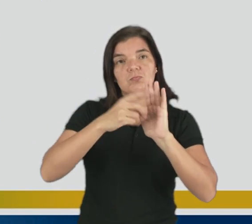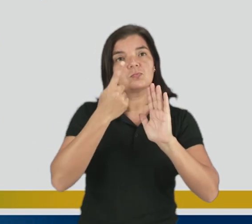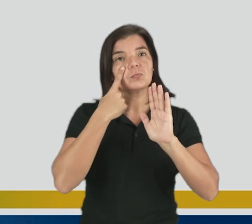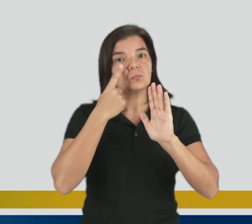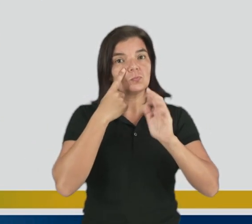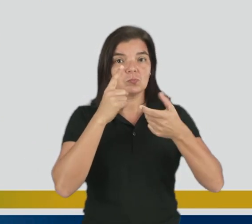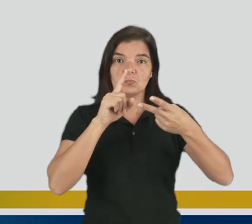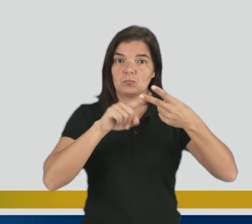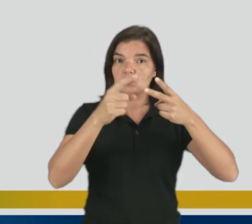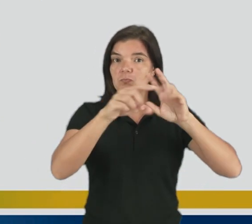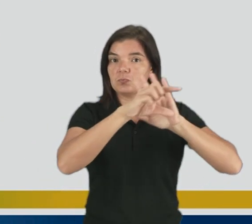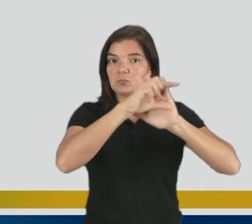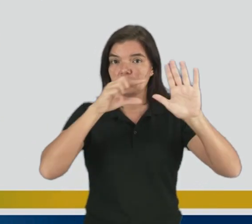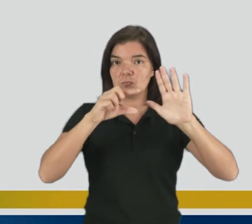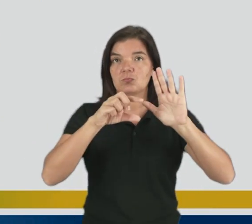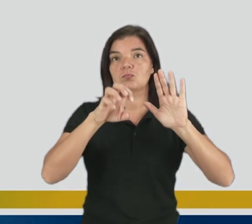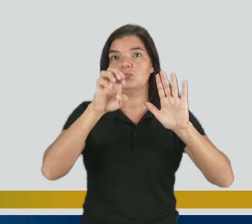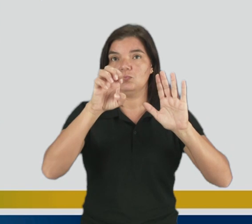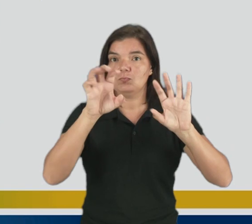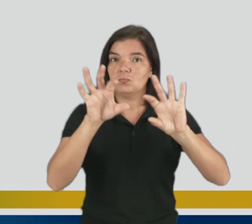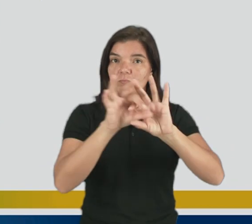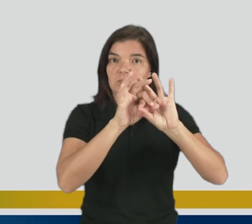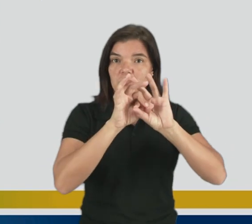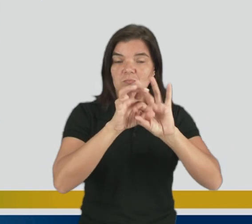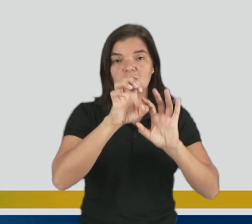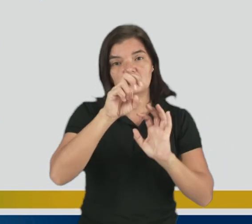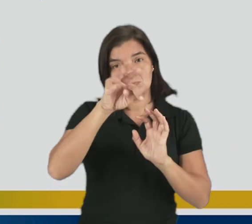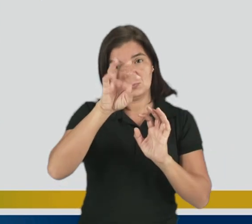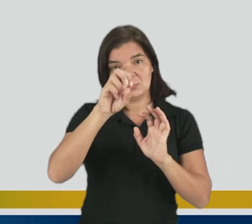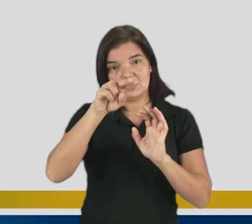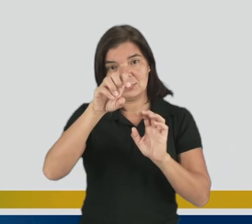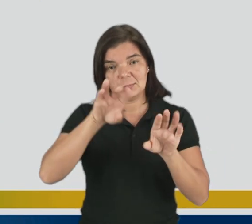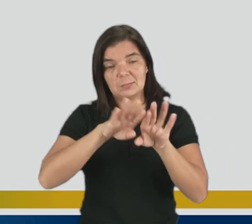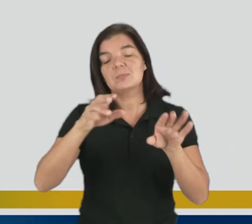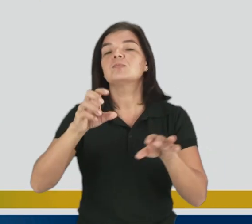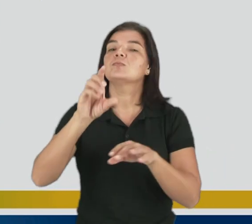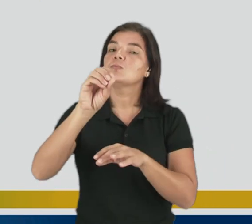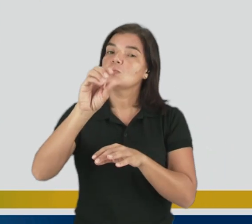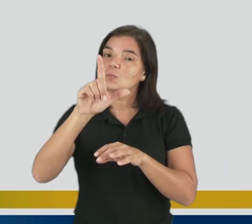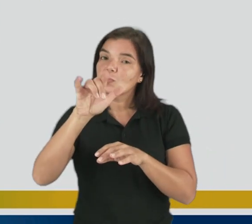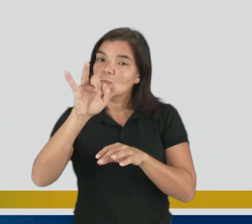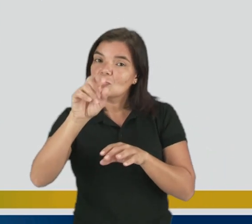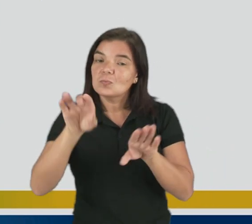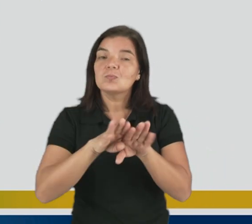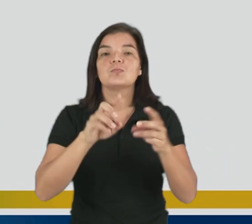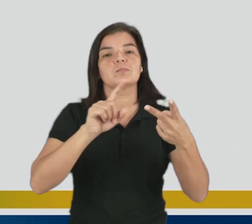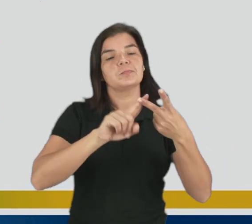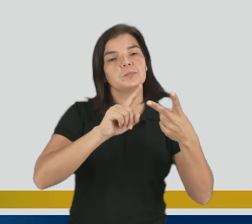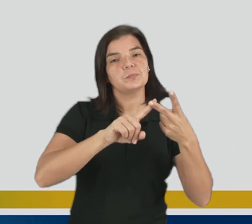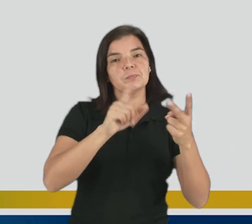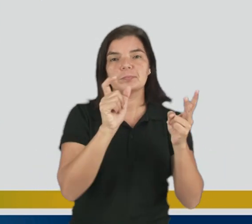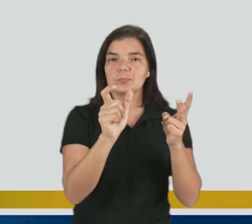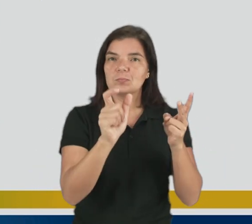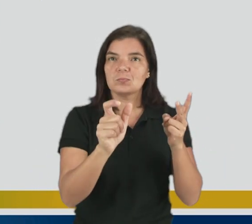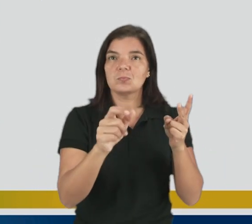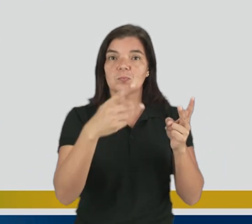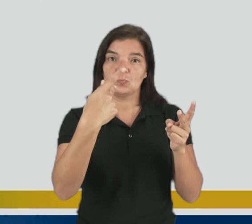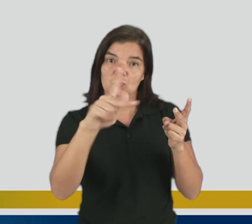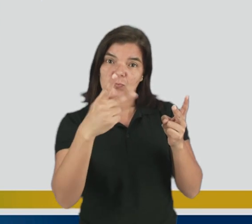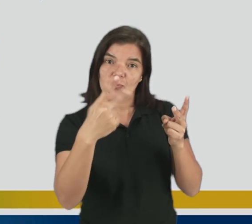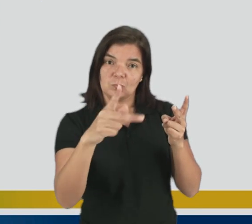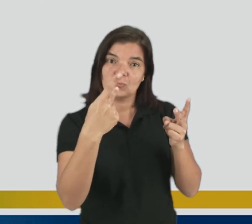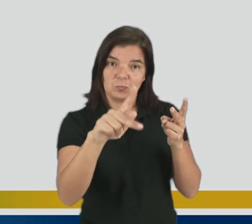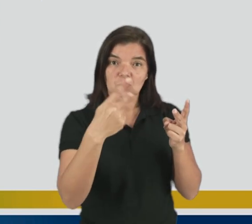Veja que lá na segunda linha tem um E que liga ali os termos etanol e de óleos vegetais. Depois a gente tem a palavra sua, né,